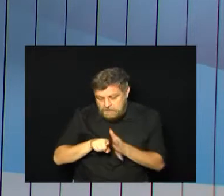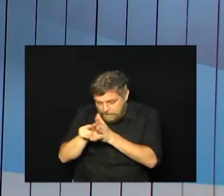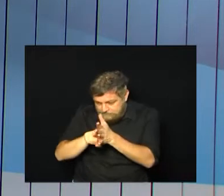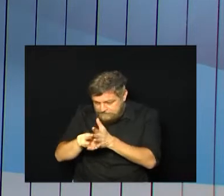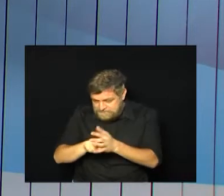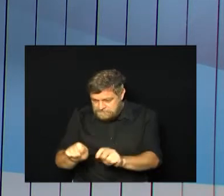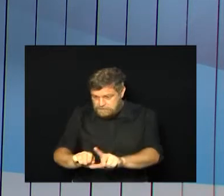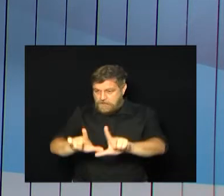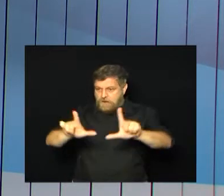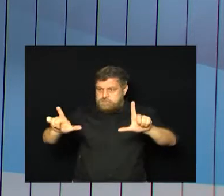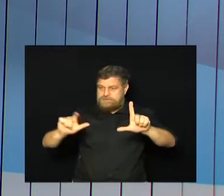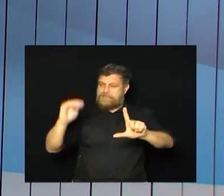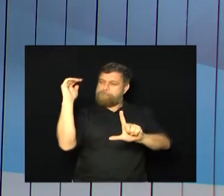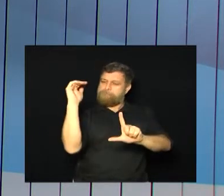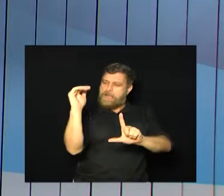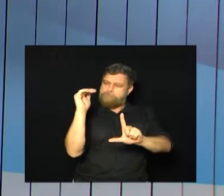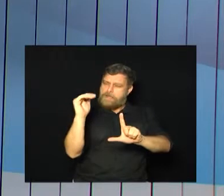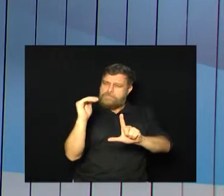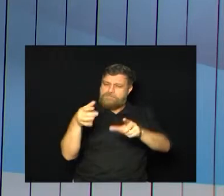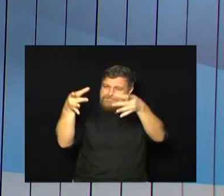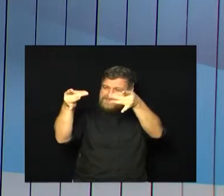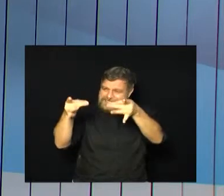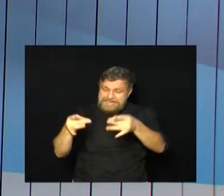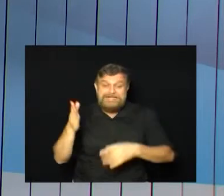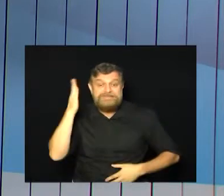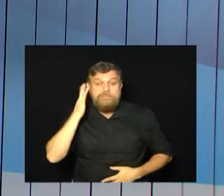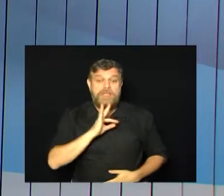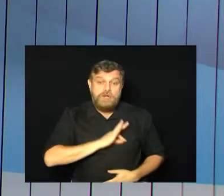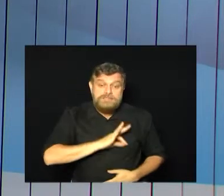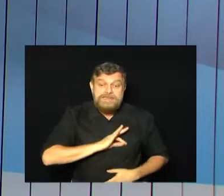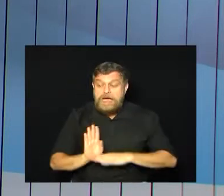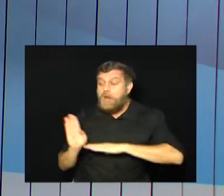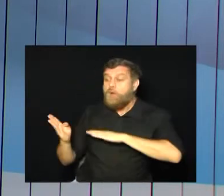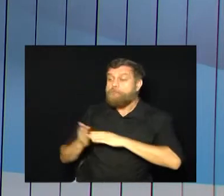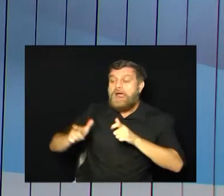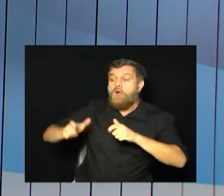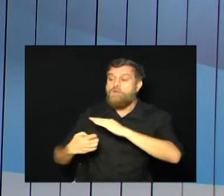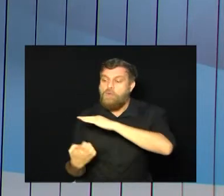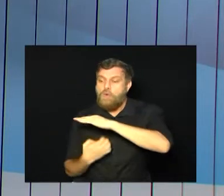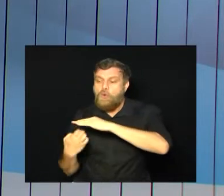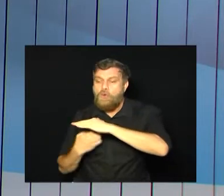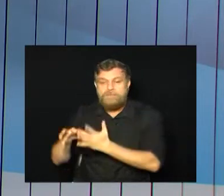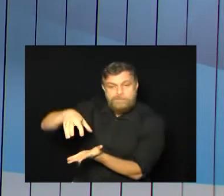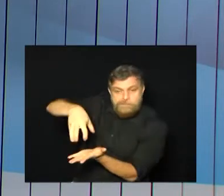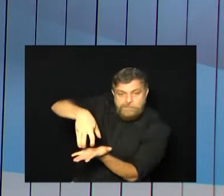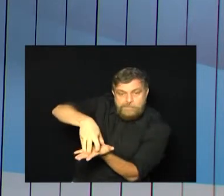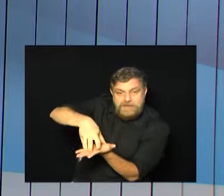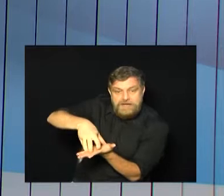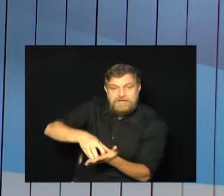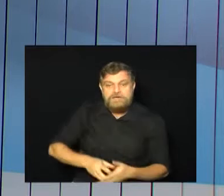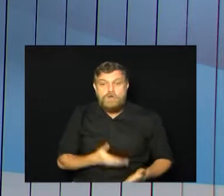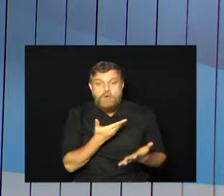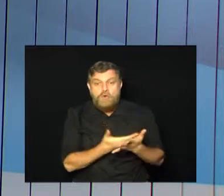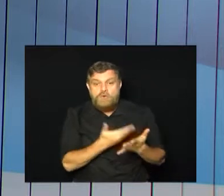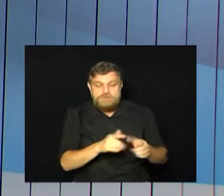cepat.campinas.sp.gov.br, você tem a descrição em relação a salário, o bairro onde fica esta empresa, o nível de escolaridade